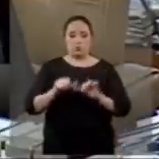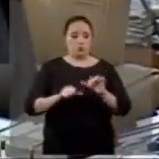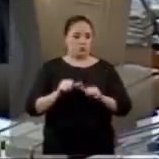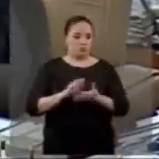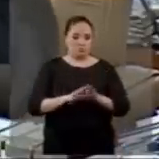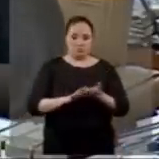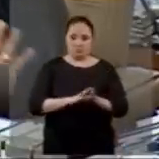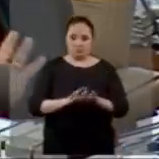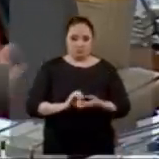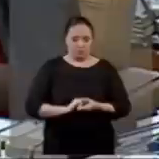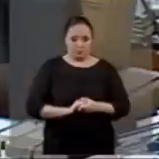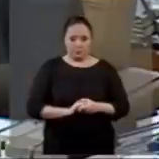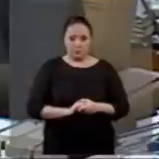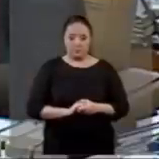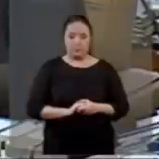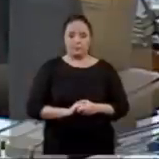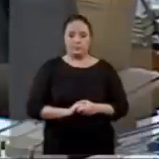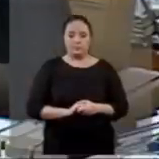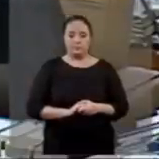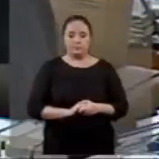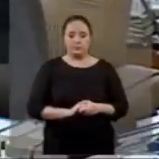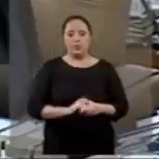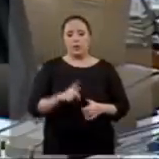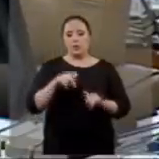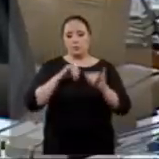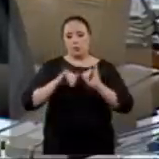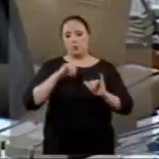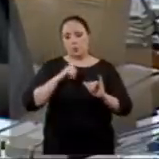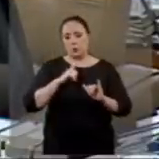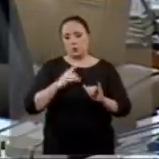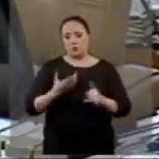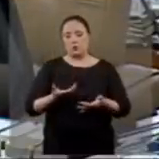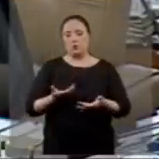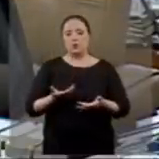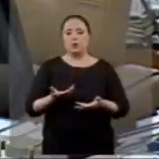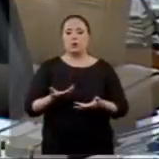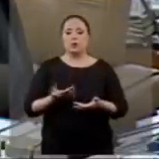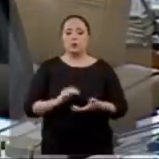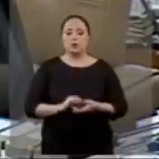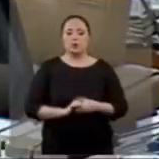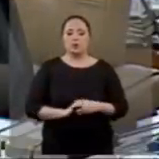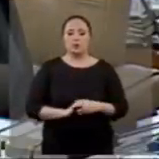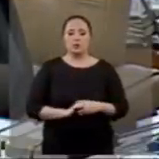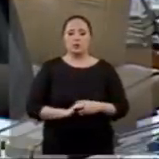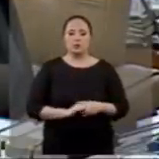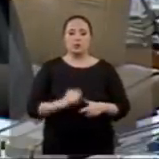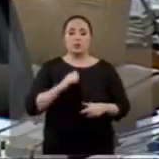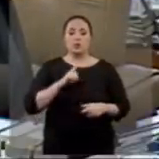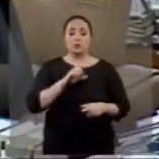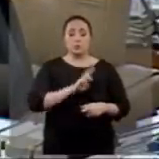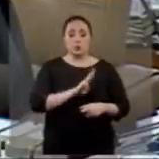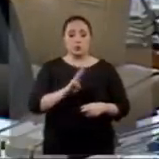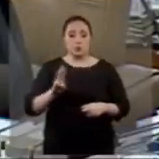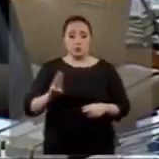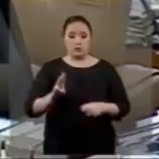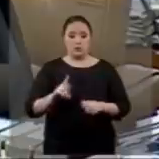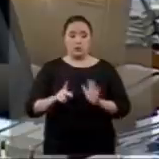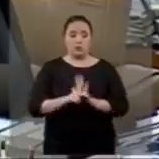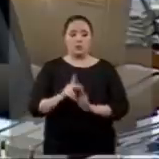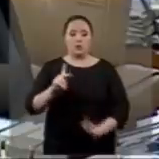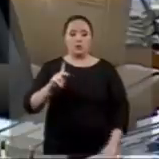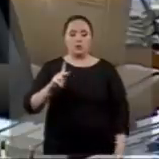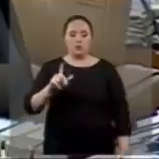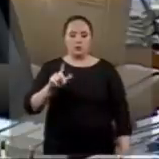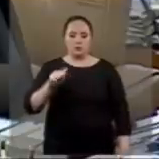modo superveniente. É o dado que eu tenho, inclusive, abrindo aqui o site, o link do